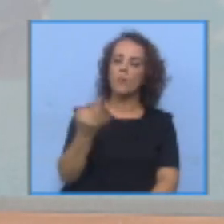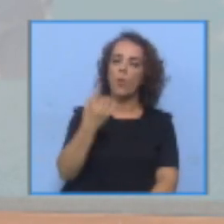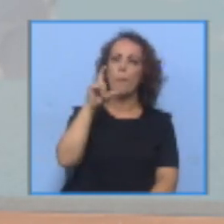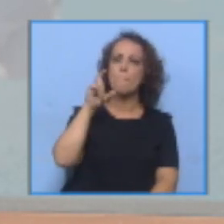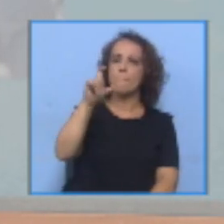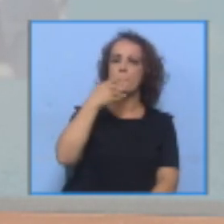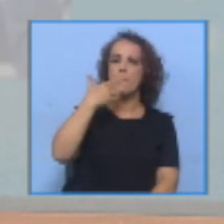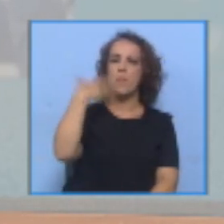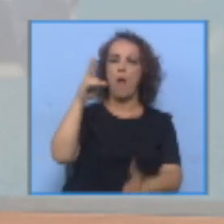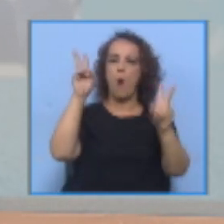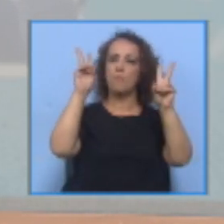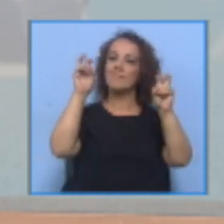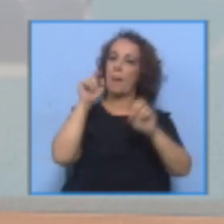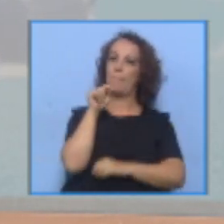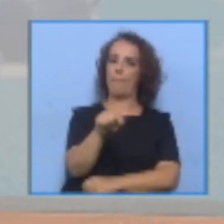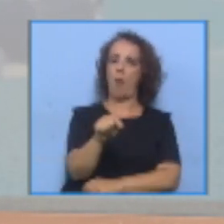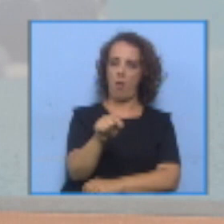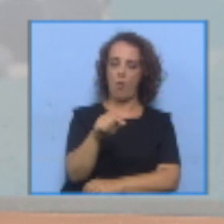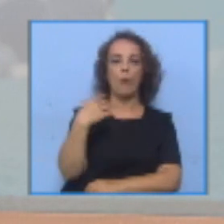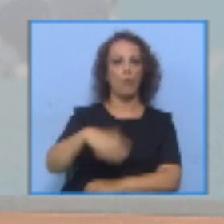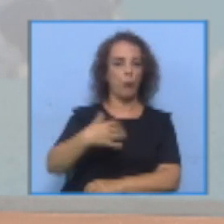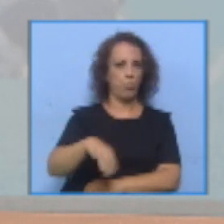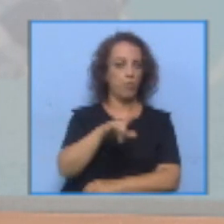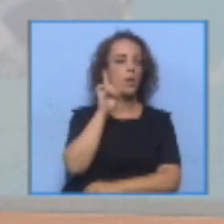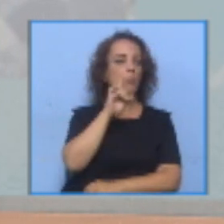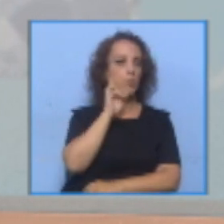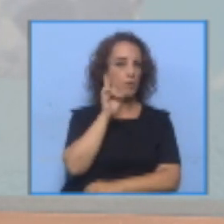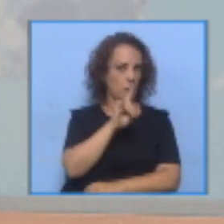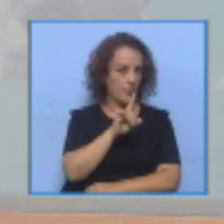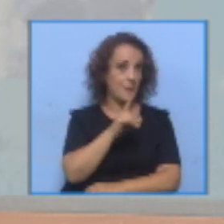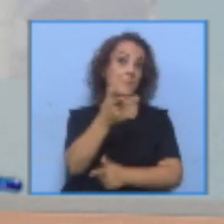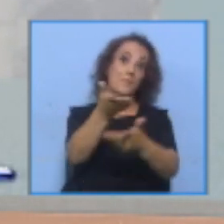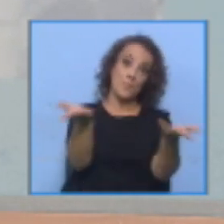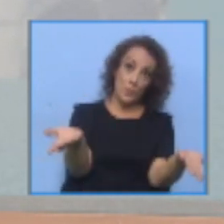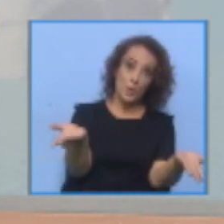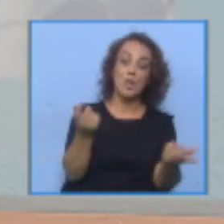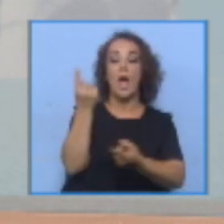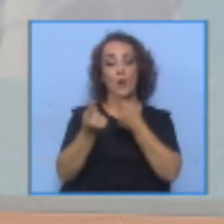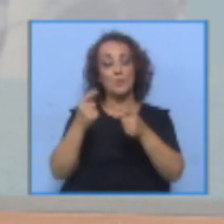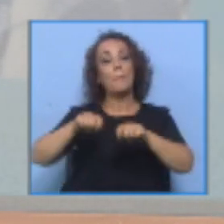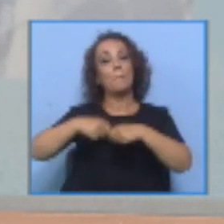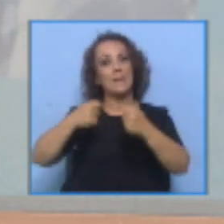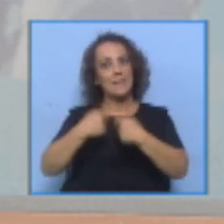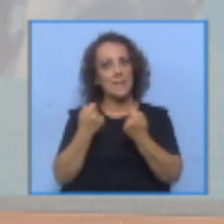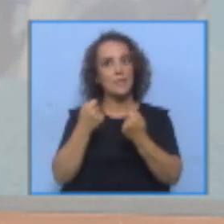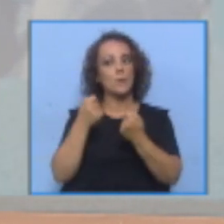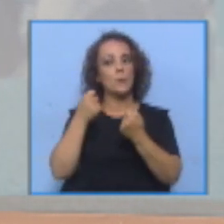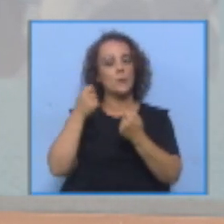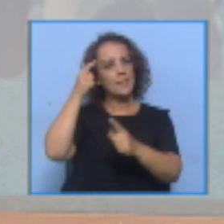conversa sobre isso, e que também é muito importante. Lá está, há partidos que também dão